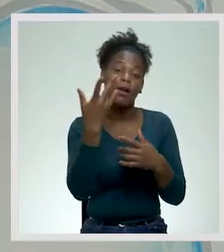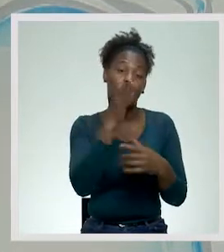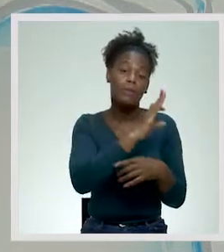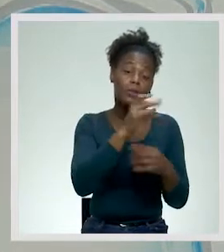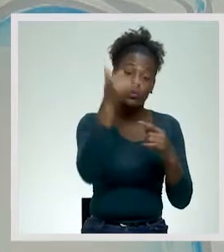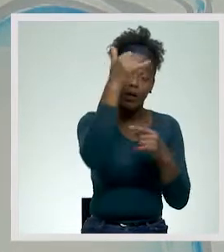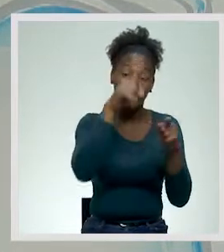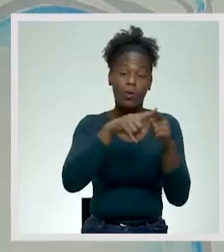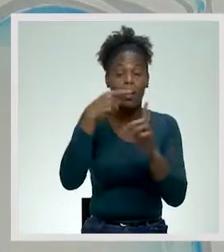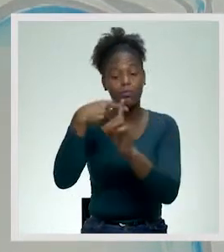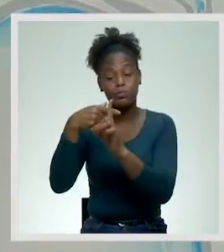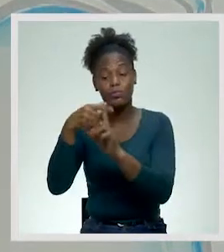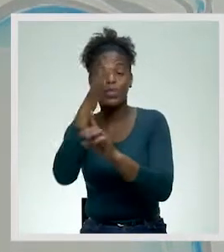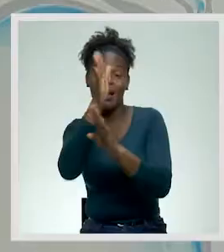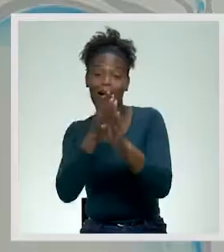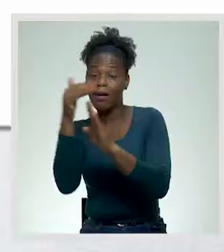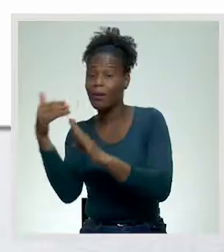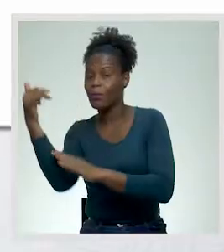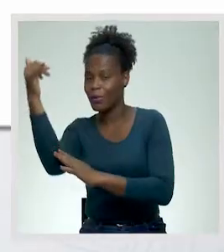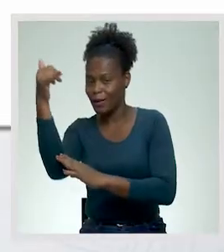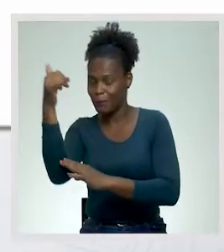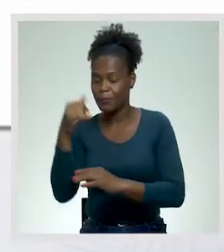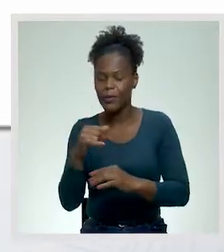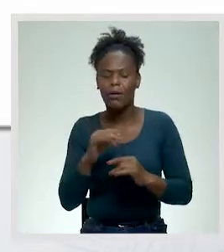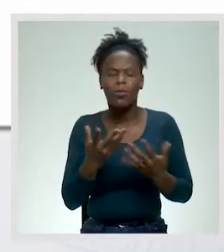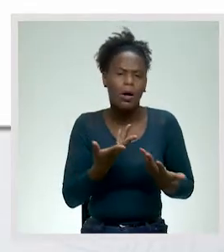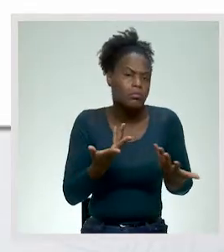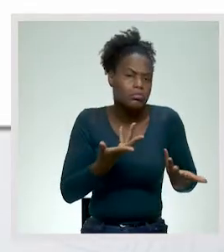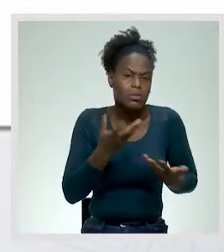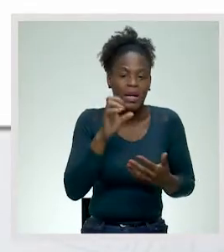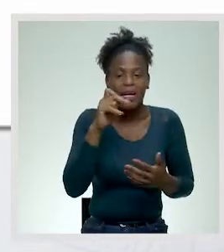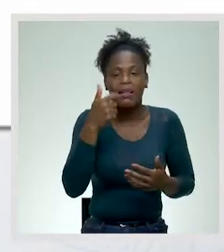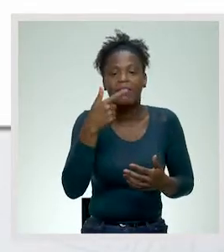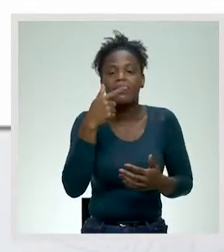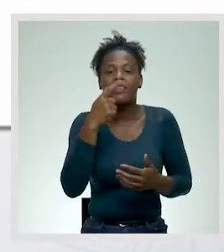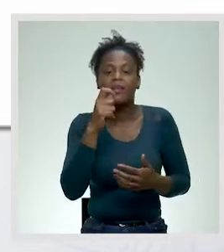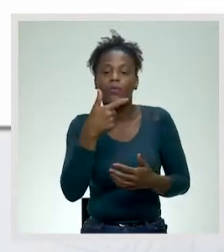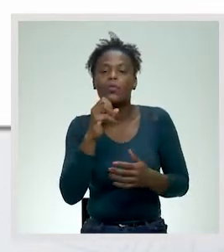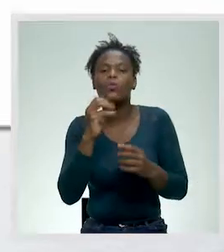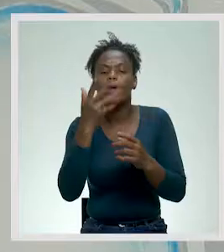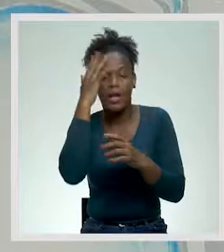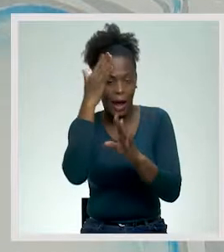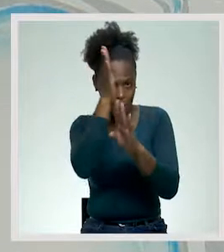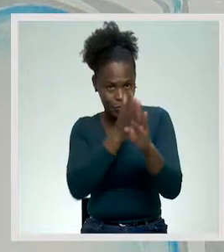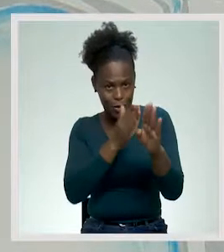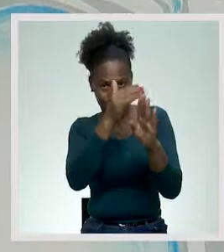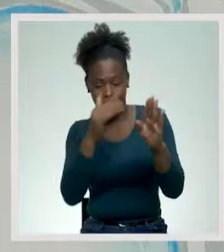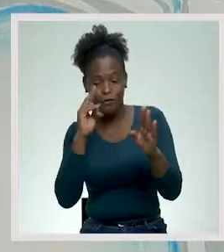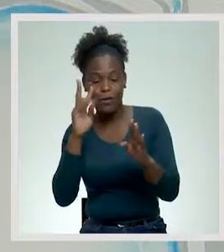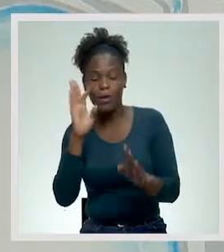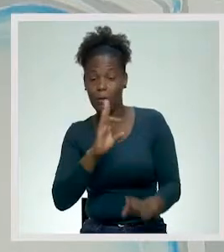soma dos catetos ao quadrado. Qual é cateto aqui? Vimos que